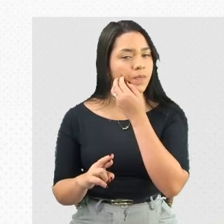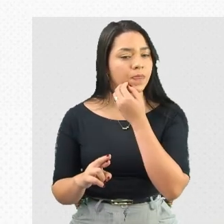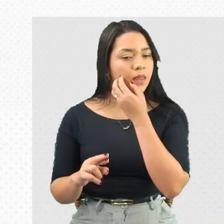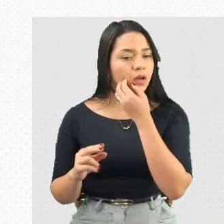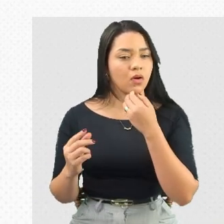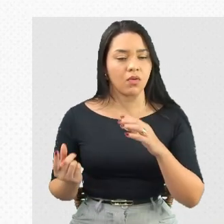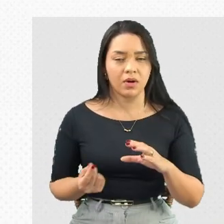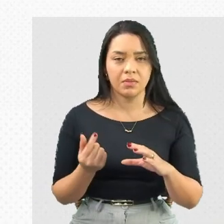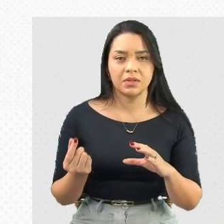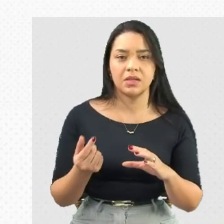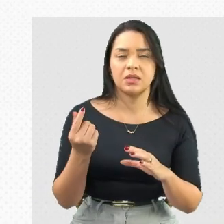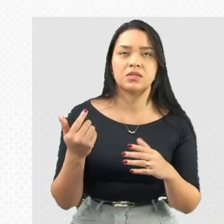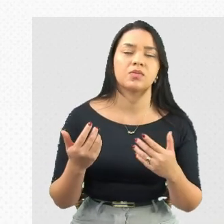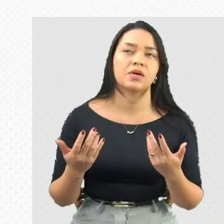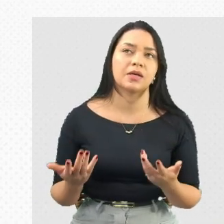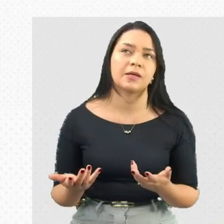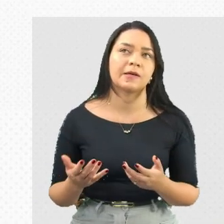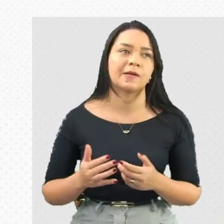aí, né,